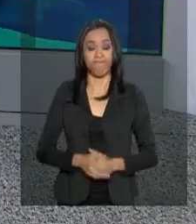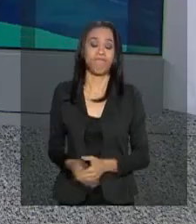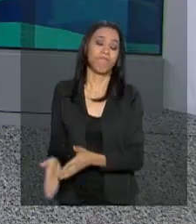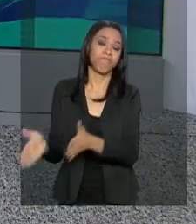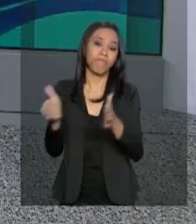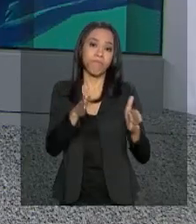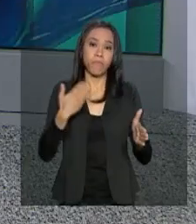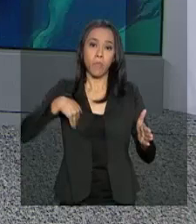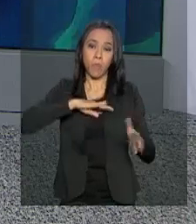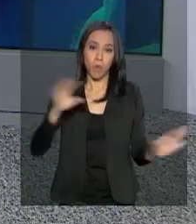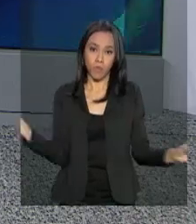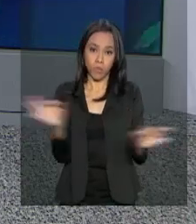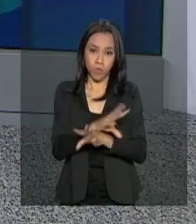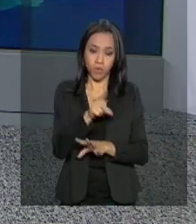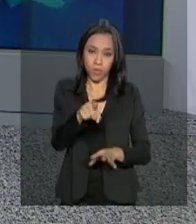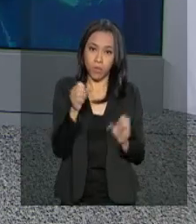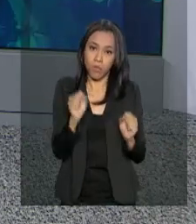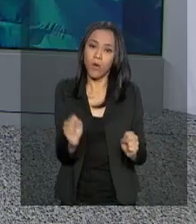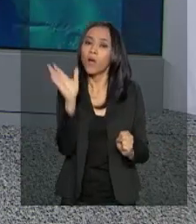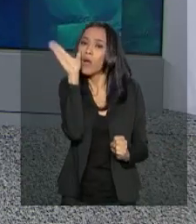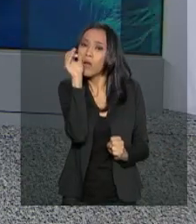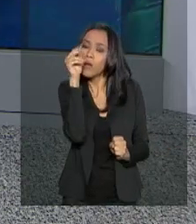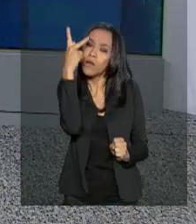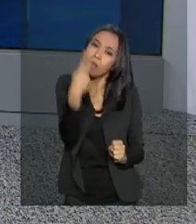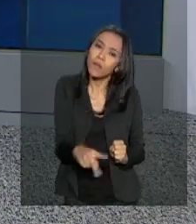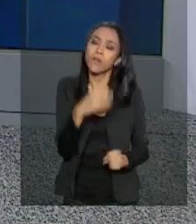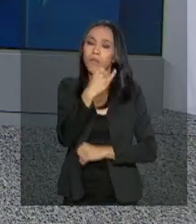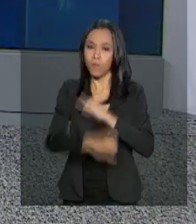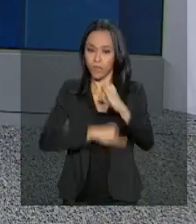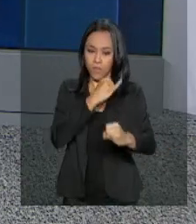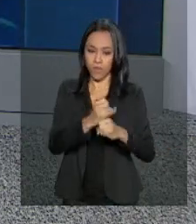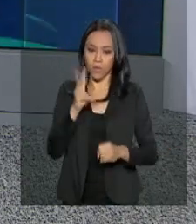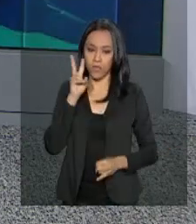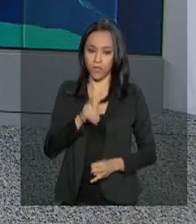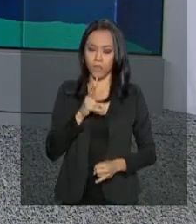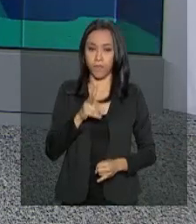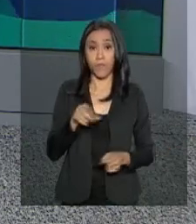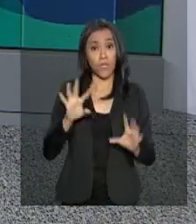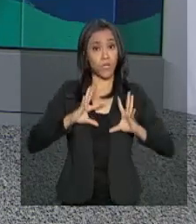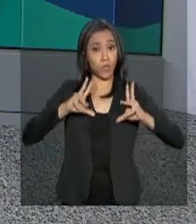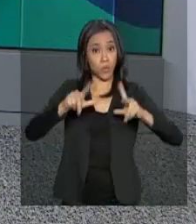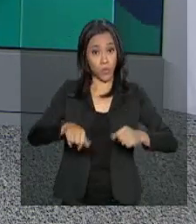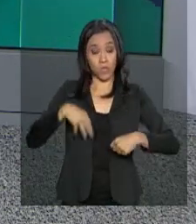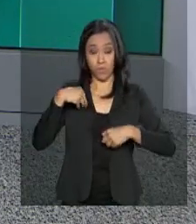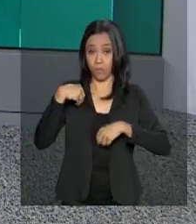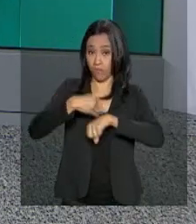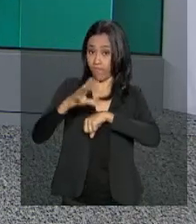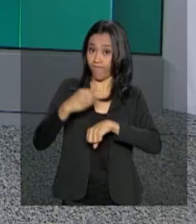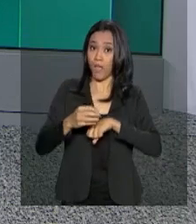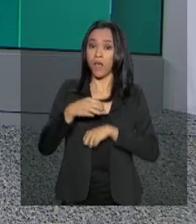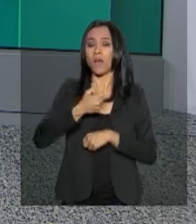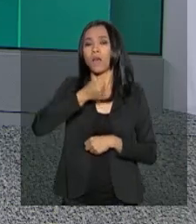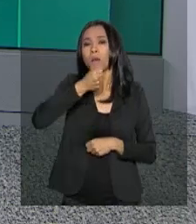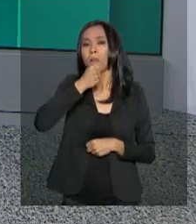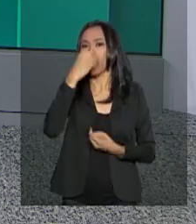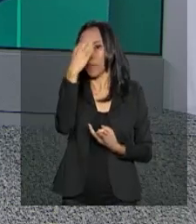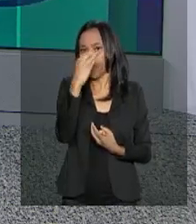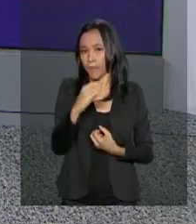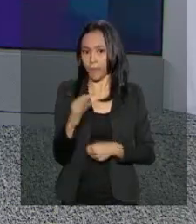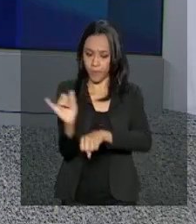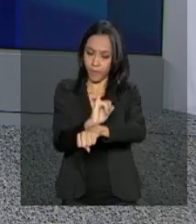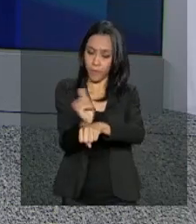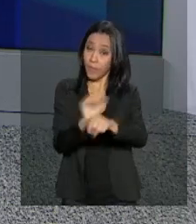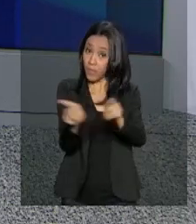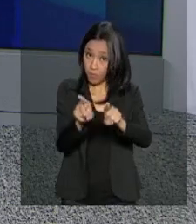nós ficamos por aqui você acompanha nossa programação ao vivo pelo site da npr e todas as reportagens estão em nosso canal no youtube